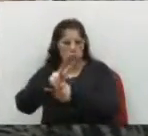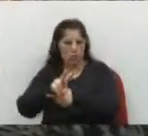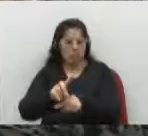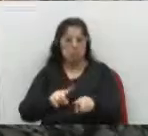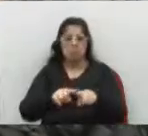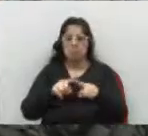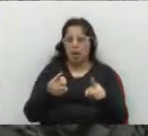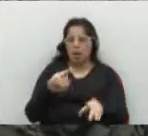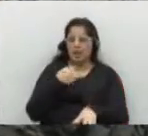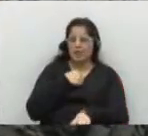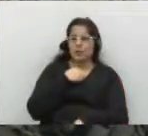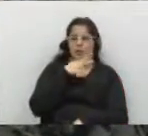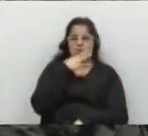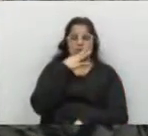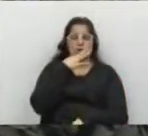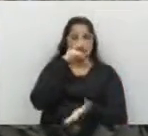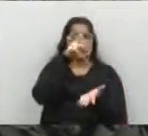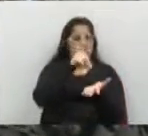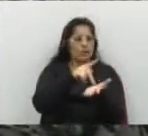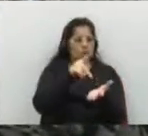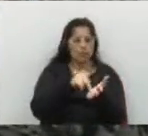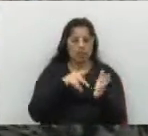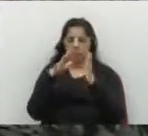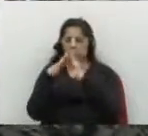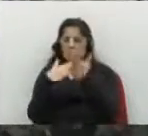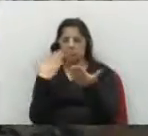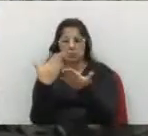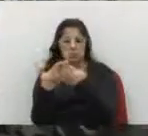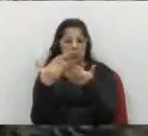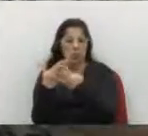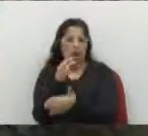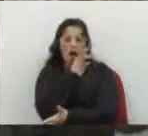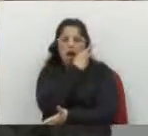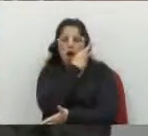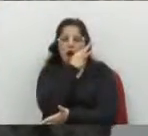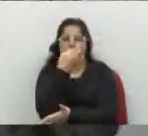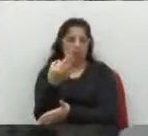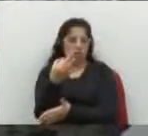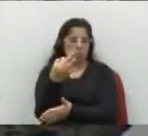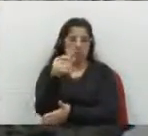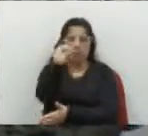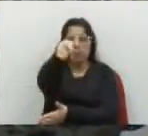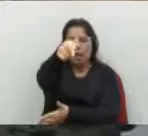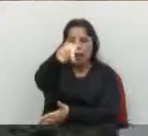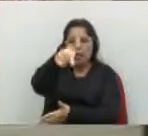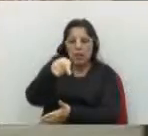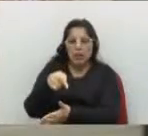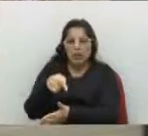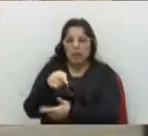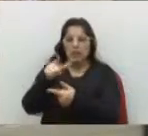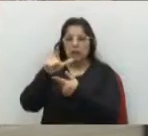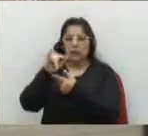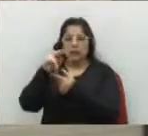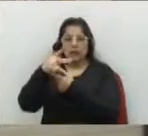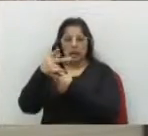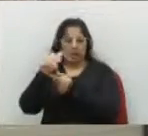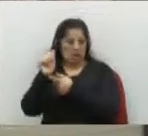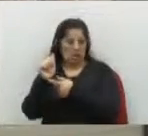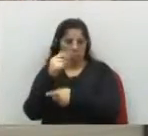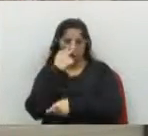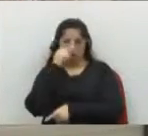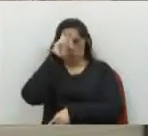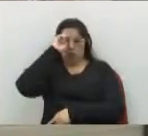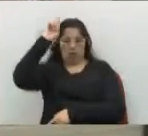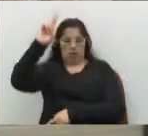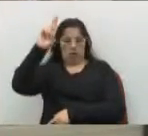maravilhosa, com programas pedagógicos perfeitos. Não é assim uma linha, viu, gente? Não é de uma terra de ninguém, não. É